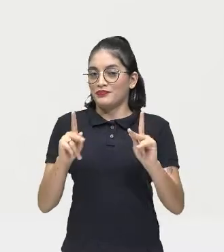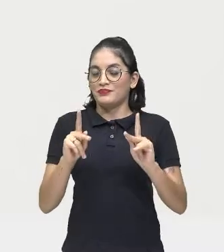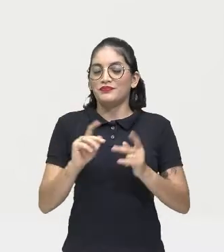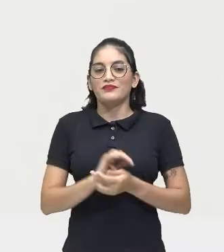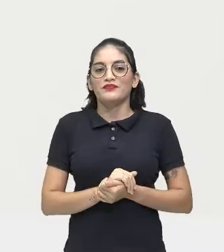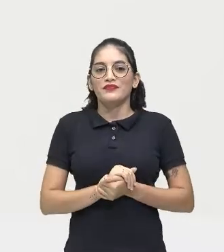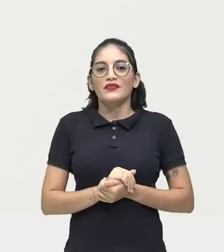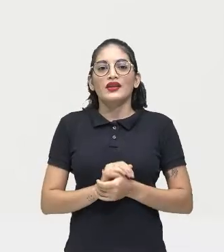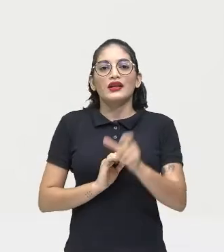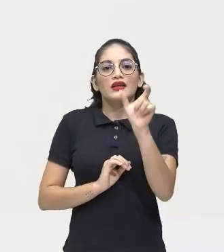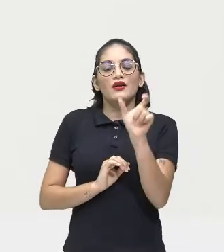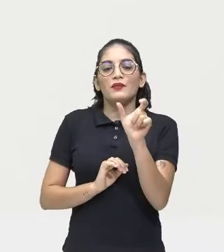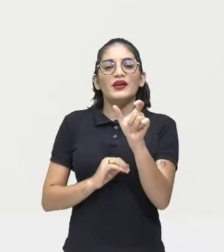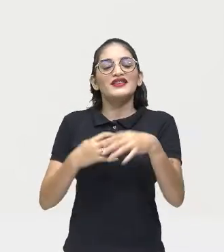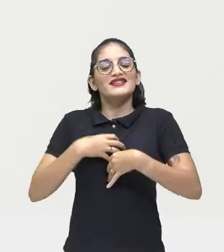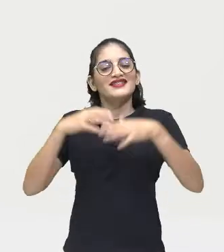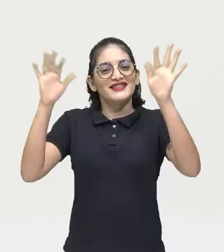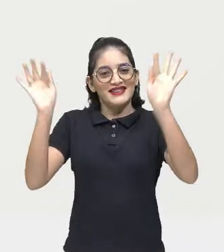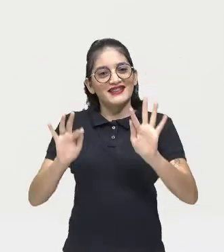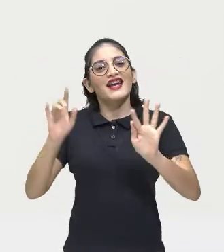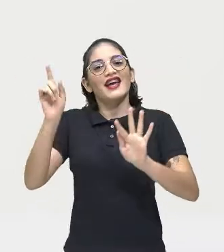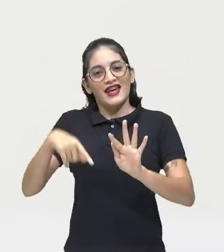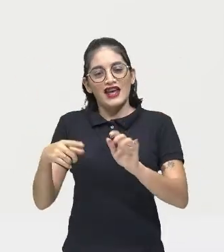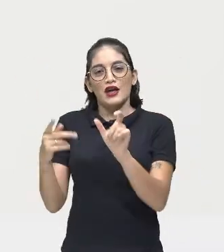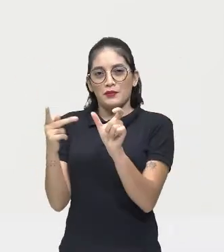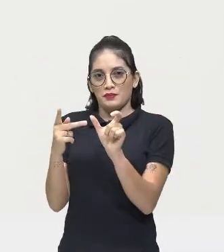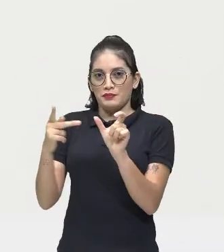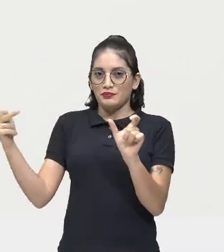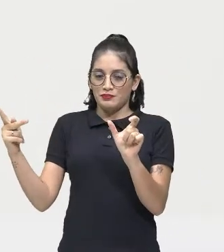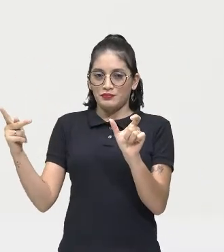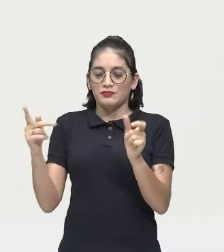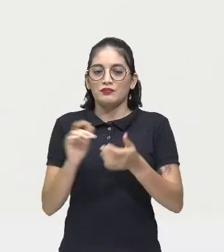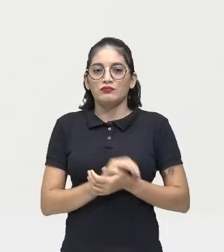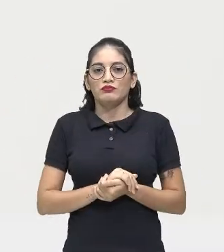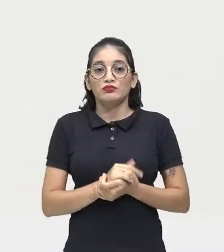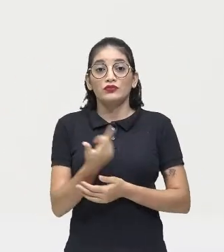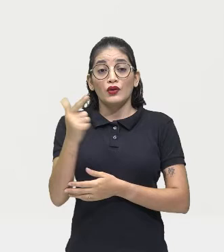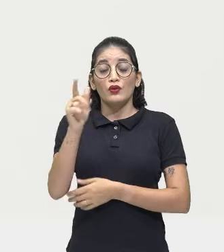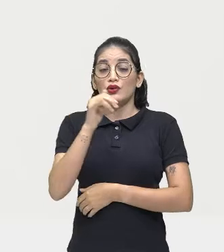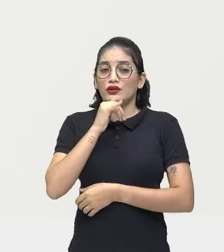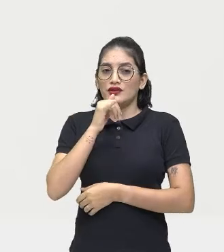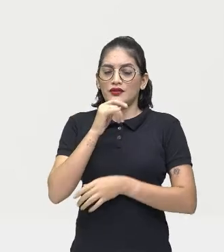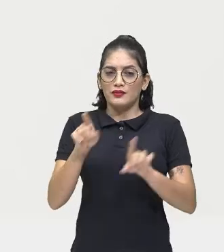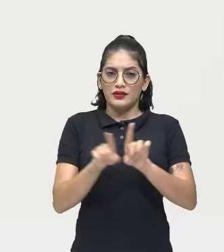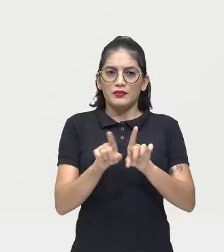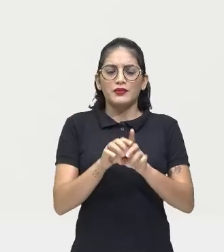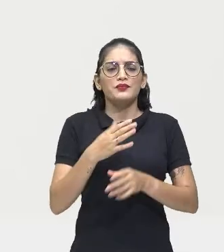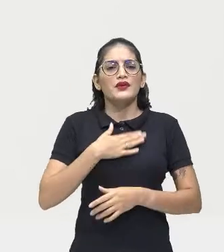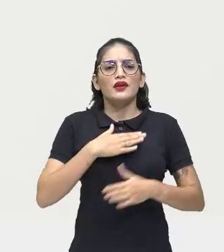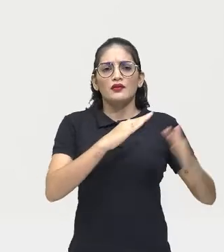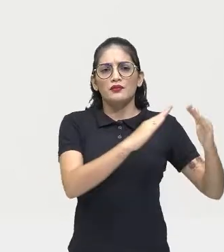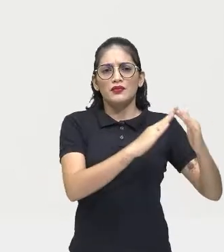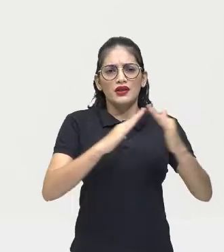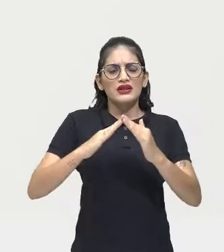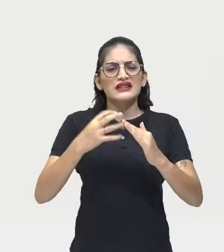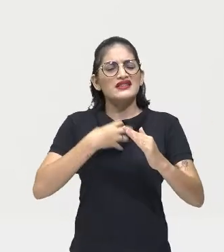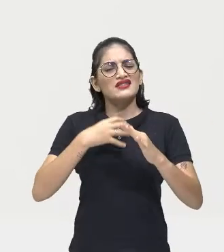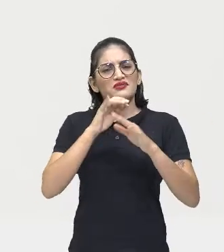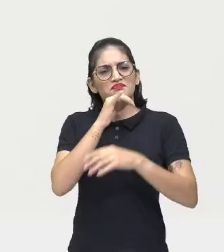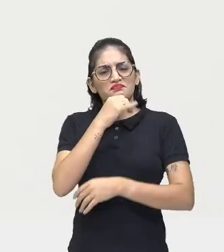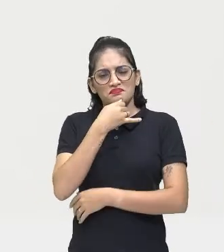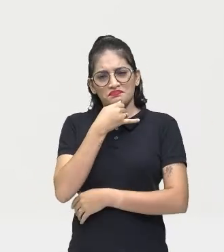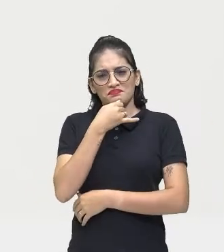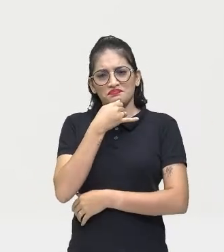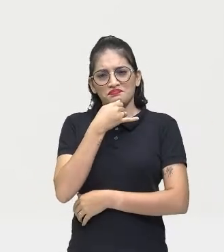Então, a palavra contente é o nosso predicativo do sujeito. Observando o outro exemplo, minha vizinha ficou triste. Olha